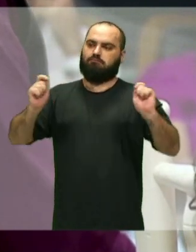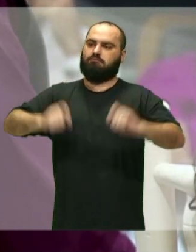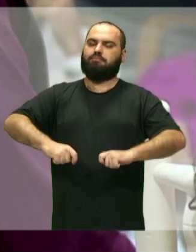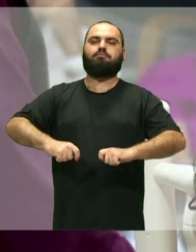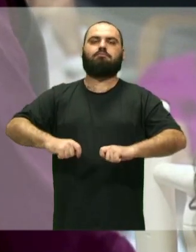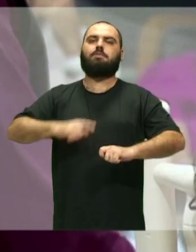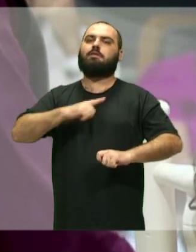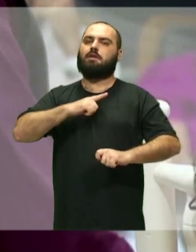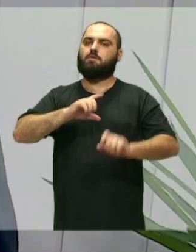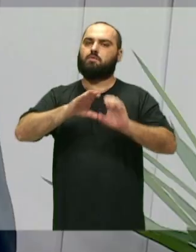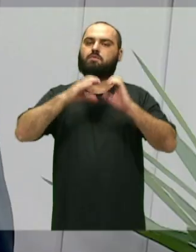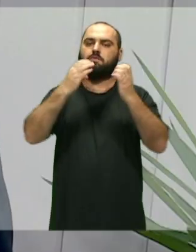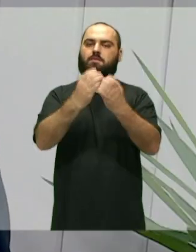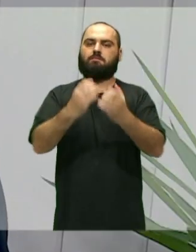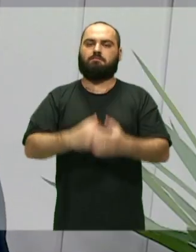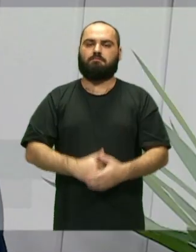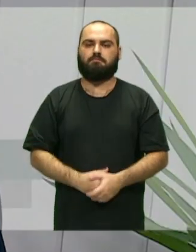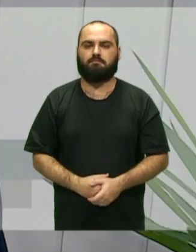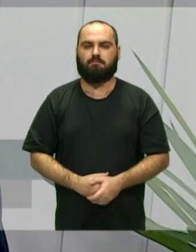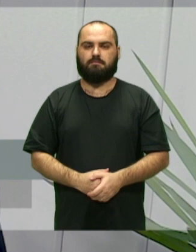com a comunidade